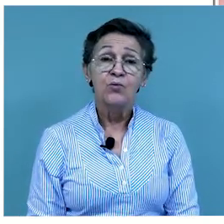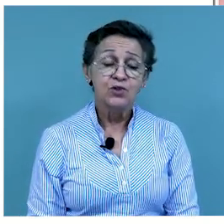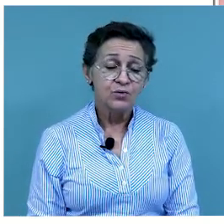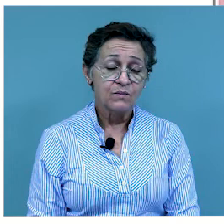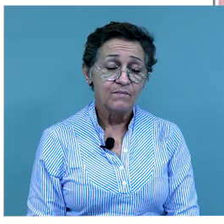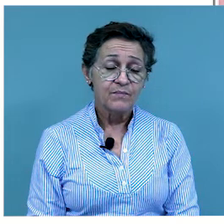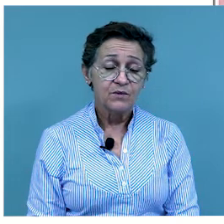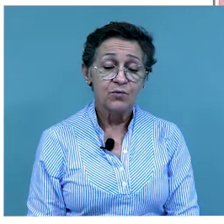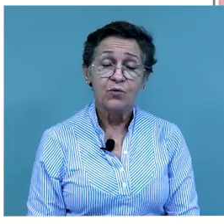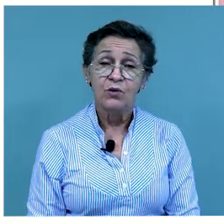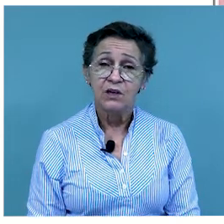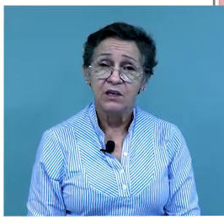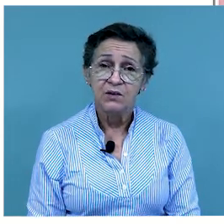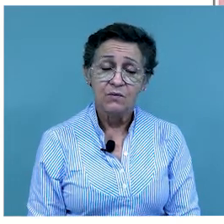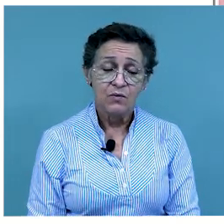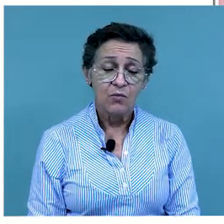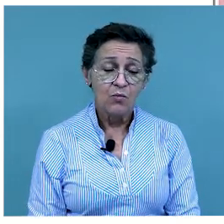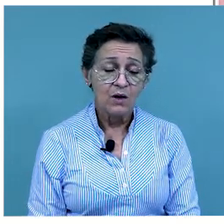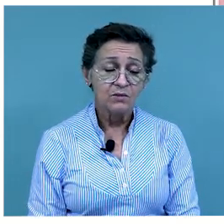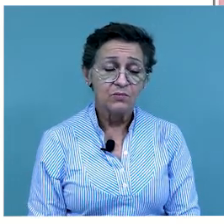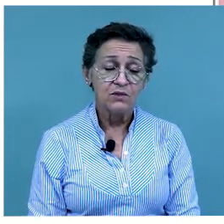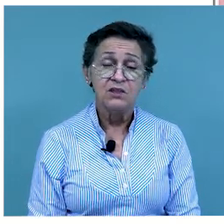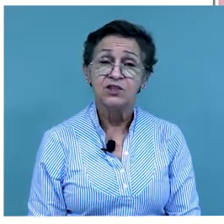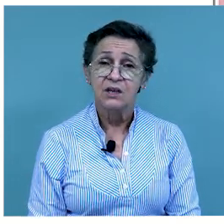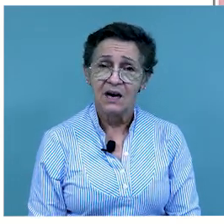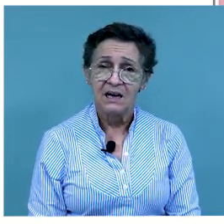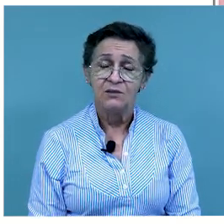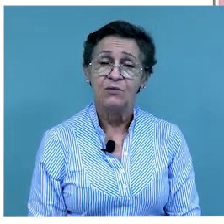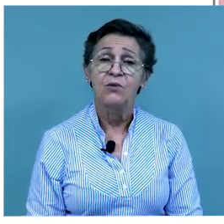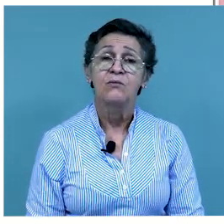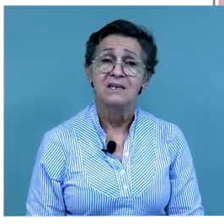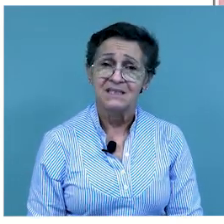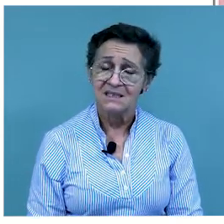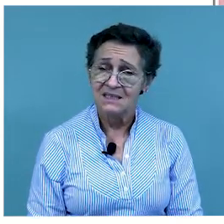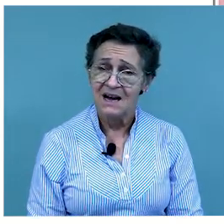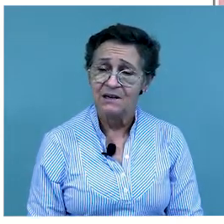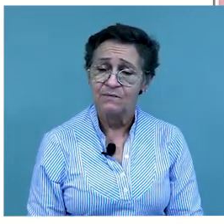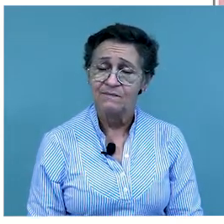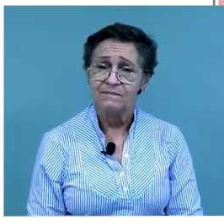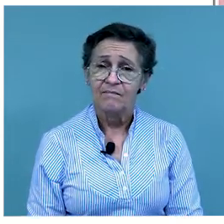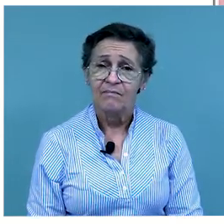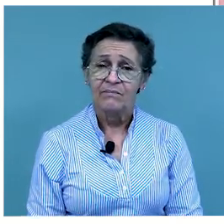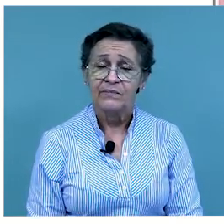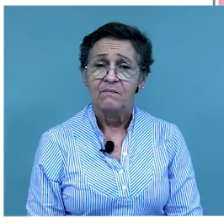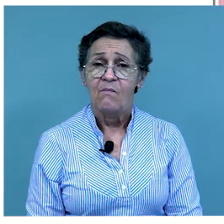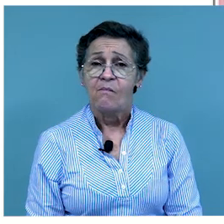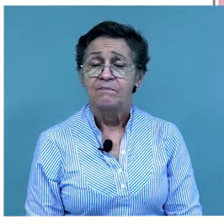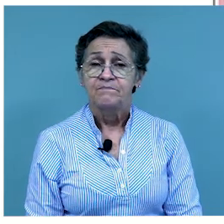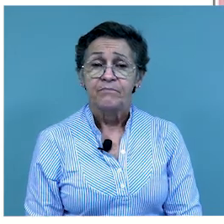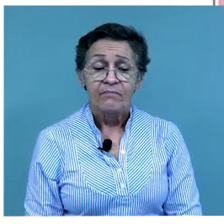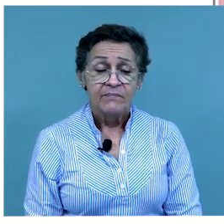o uso do colírio quando indicado ou necessário